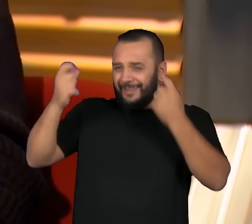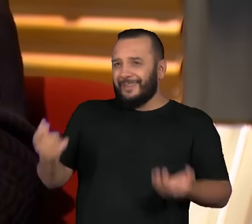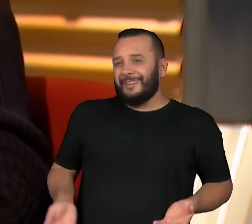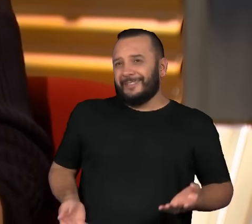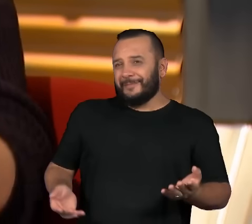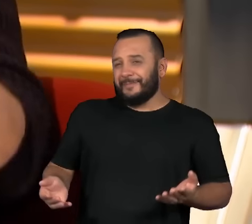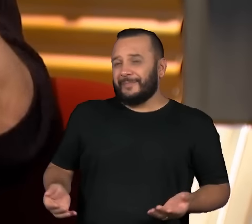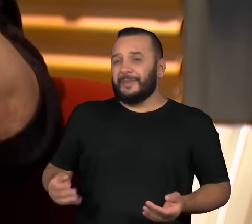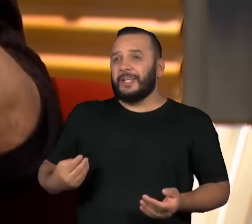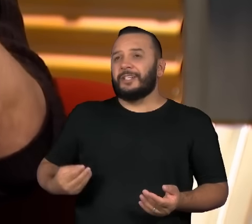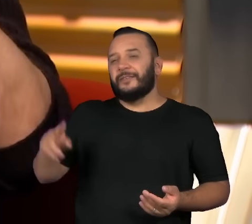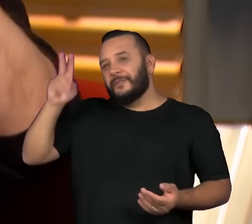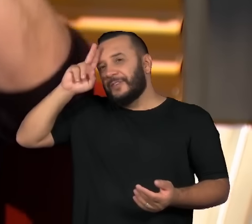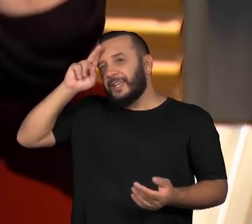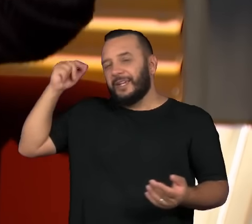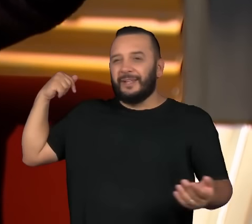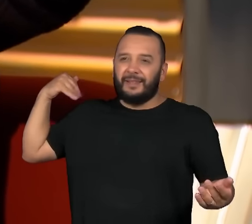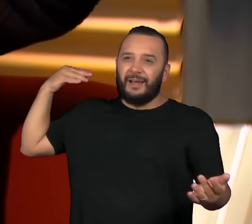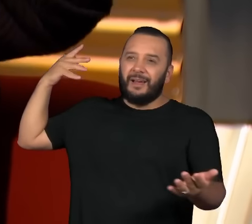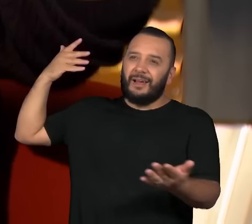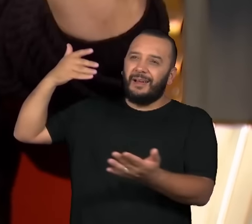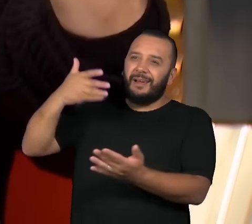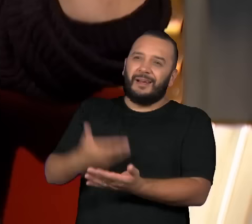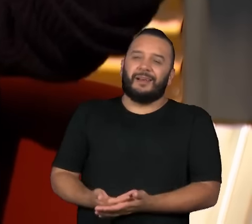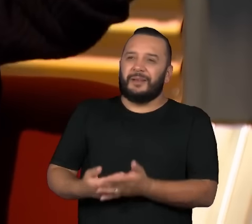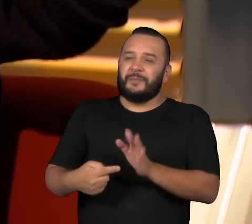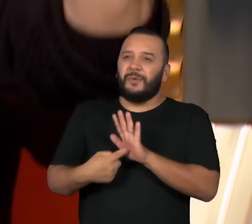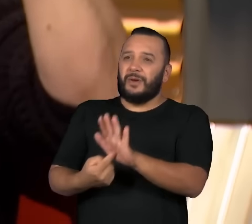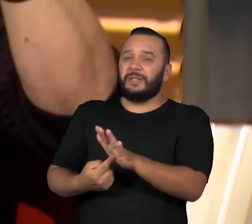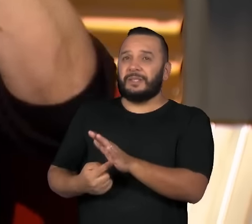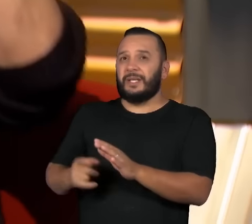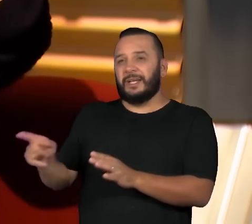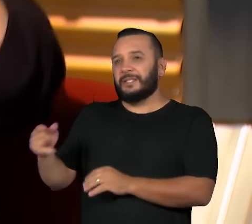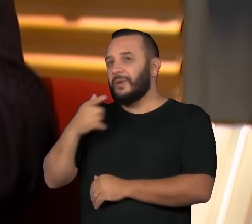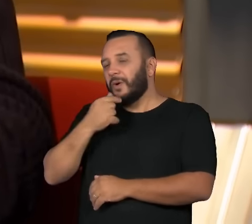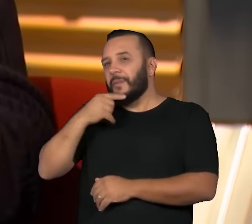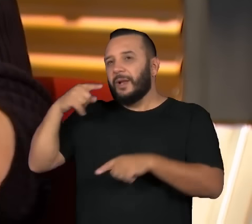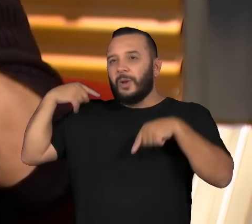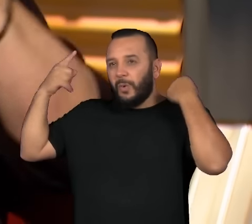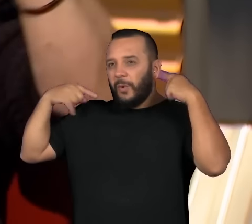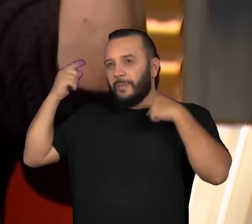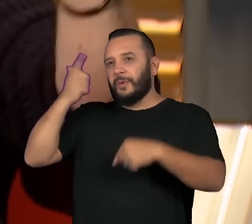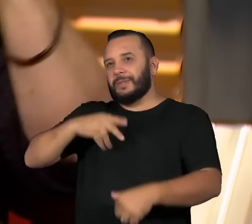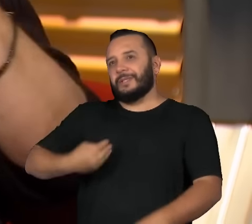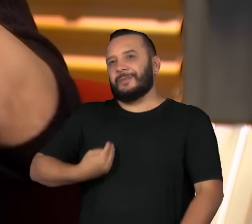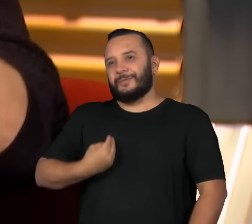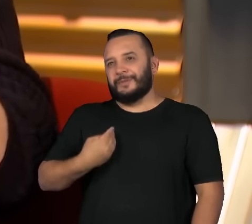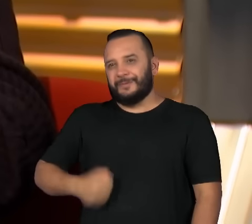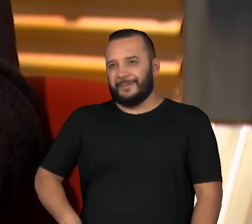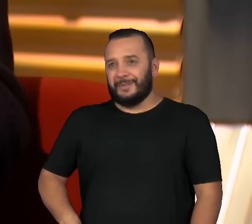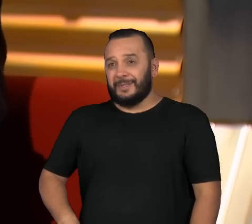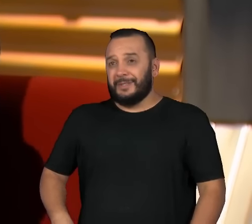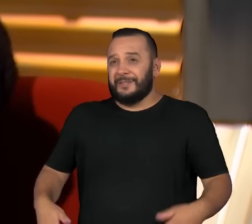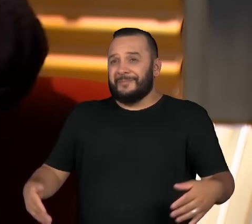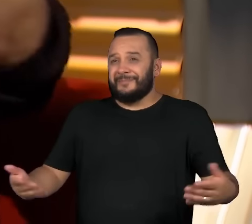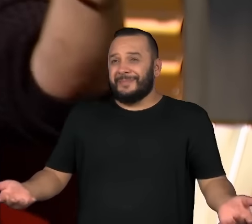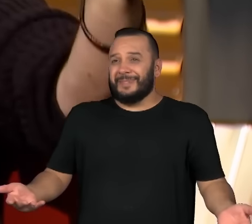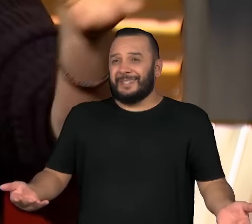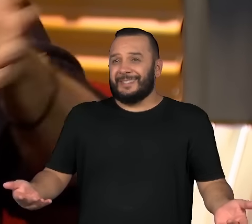Assim, a biografia ela é colocada ali pra dar uma áurea, né? Esse cara foi muito louco, mas ele sobreviveu. Esse cara não sei o quê. Mas,